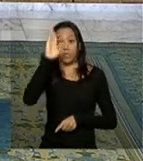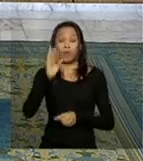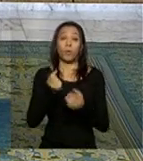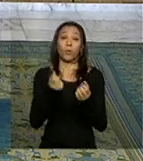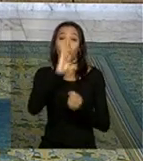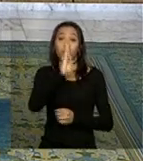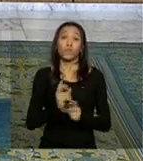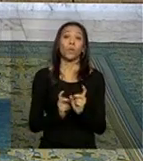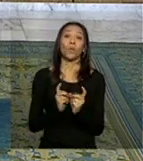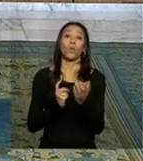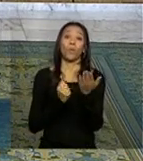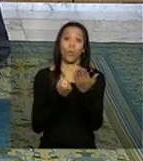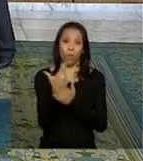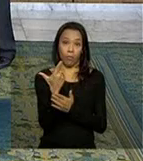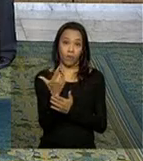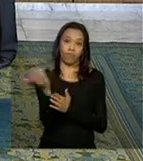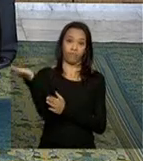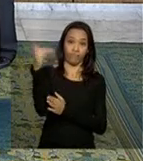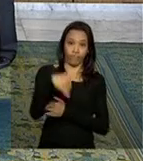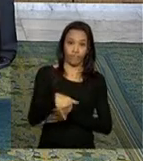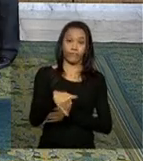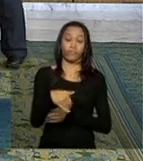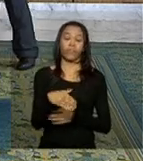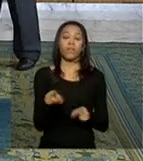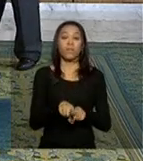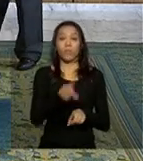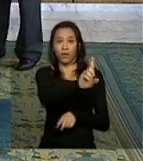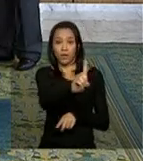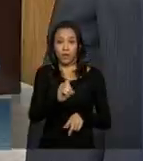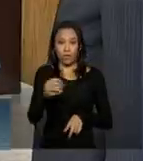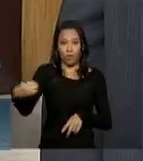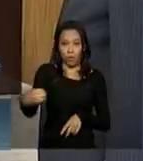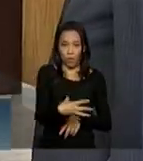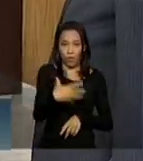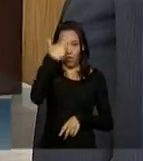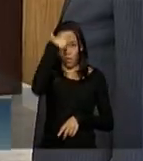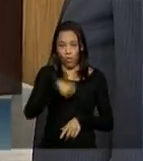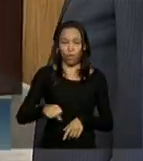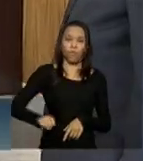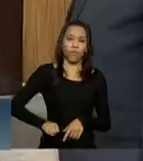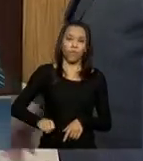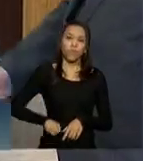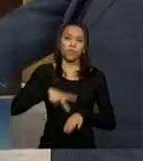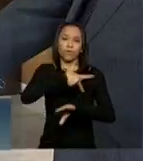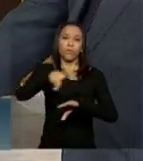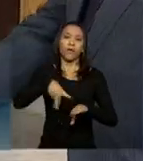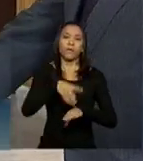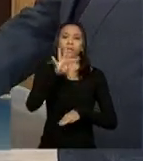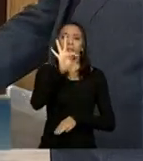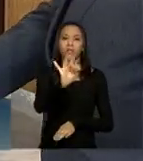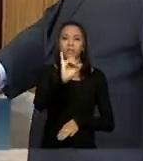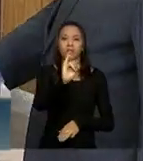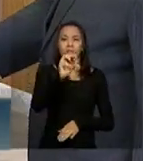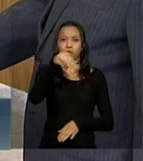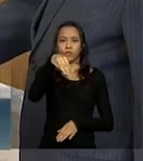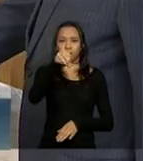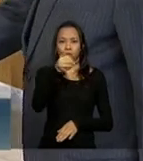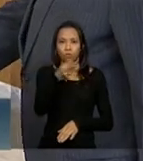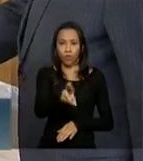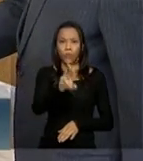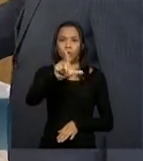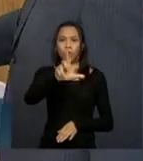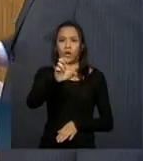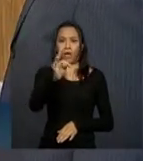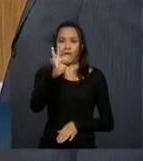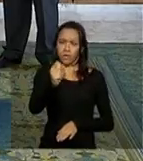Timor-Leste. Nesse momento, então, o novo embaixador do Timor-Leste apresenta sua equipe e também seus